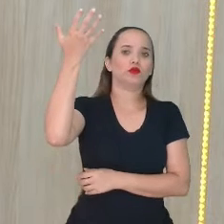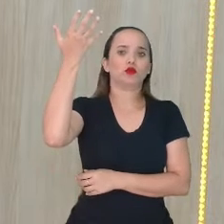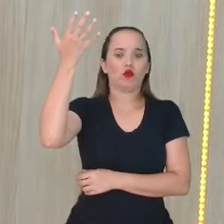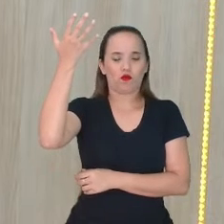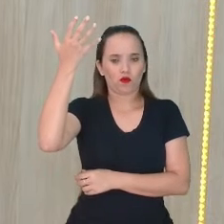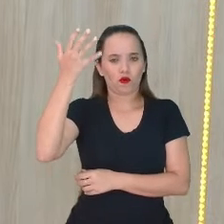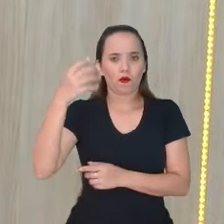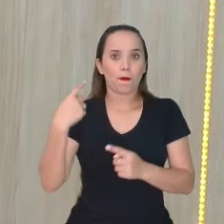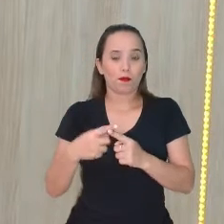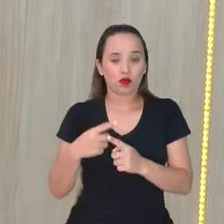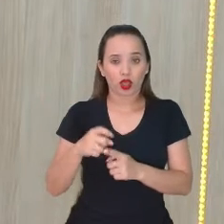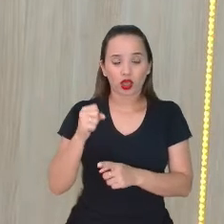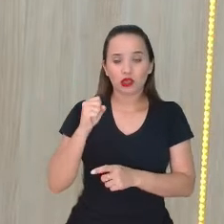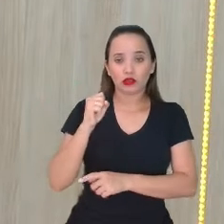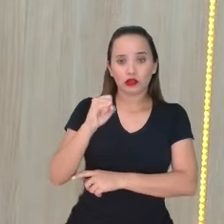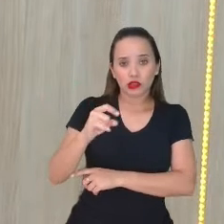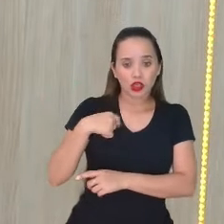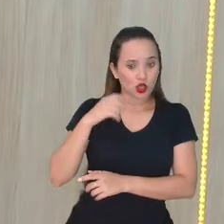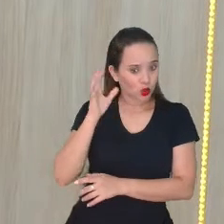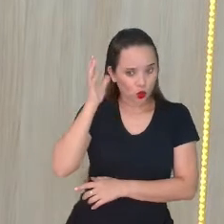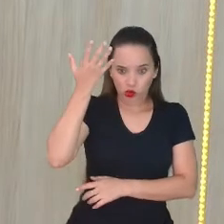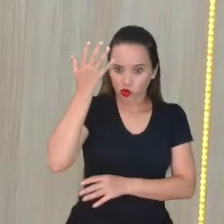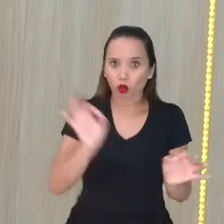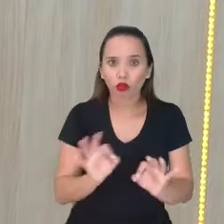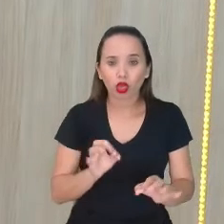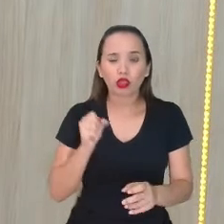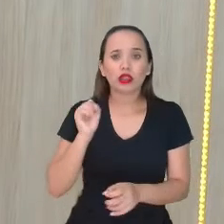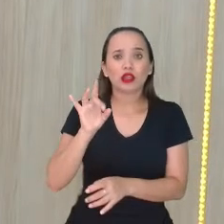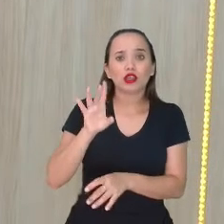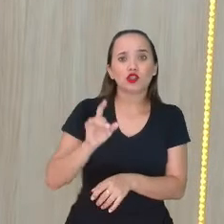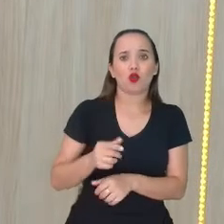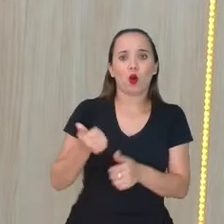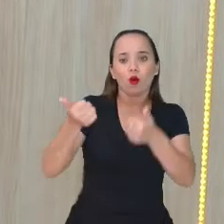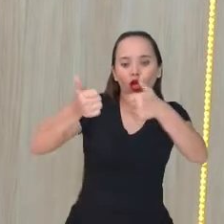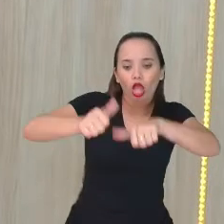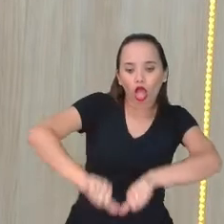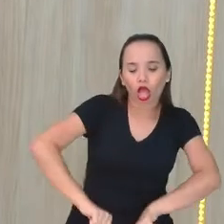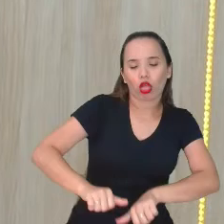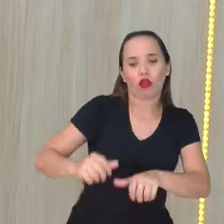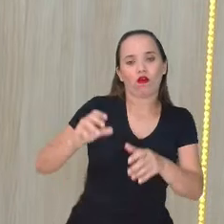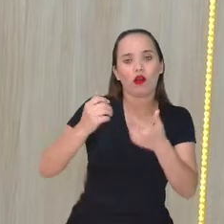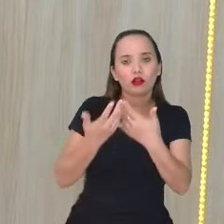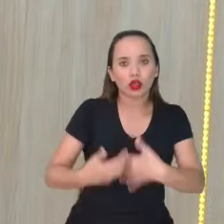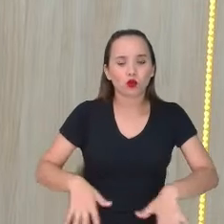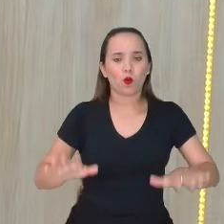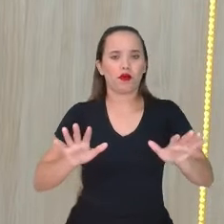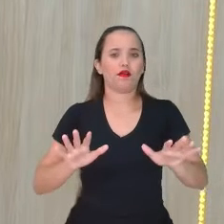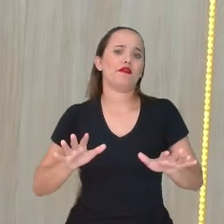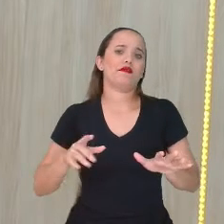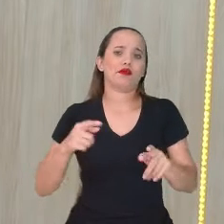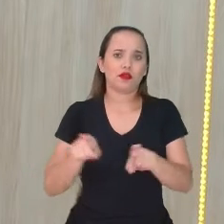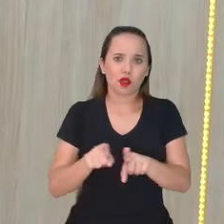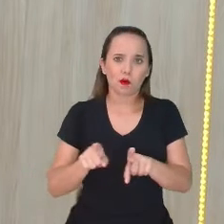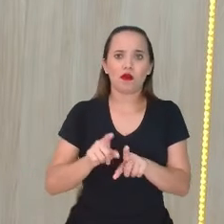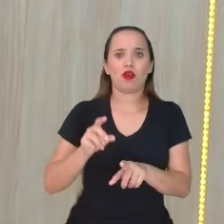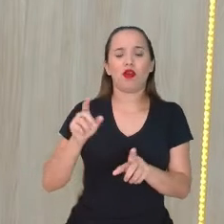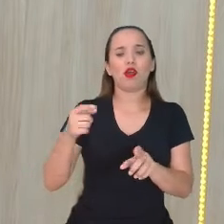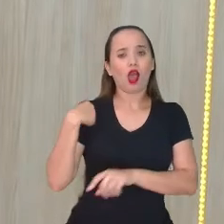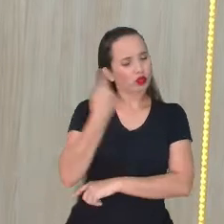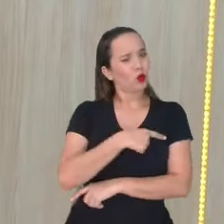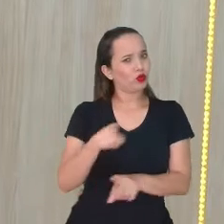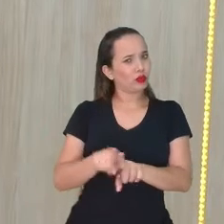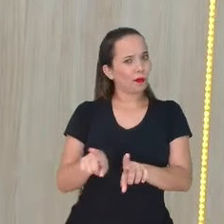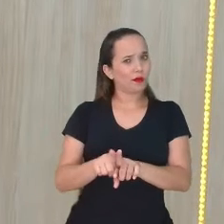senão a gente está prejudicando não só a natureza, os nossos recursos naturais, mas a nós mesmos, né? Então a gente vai ver que